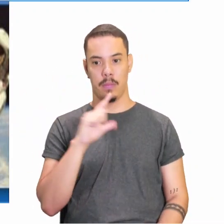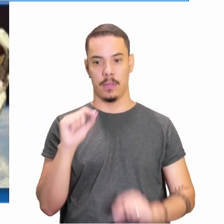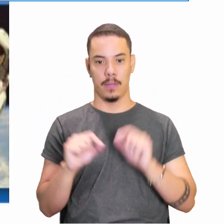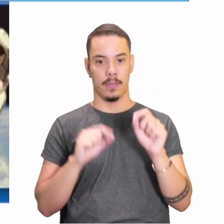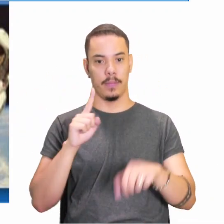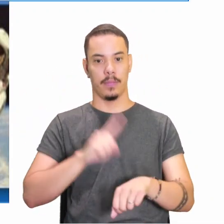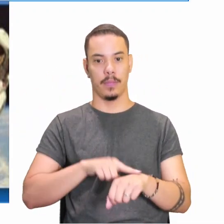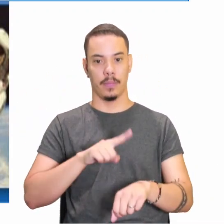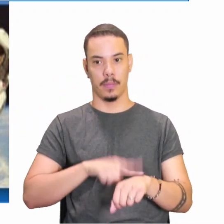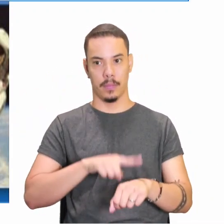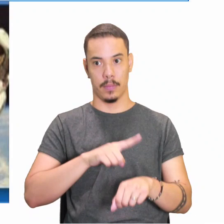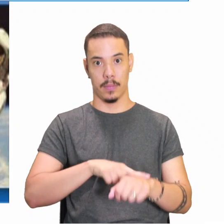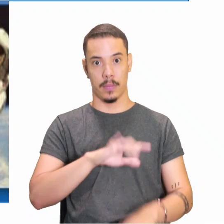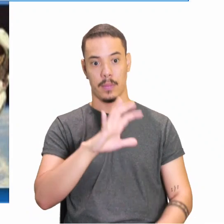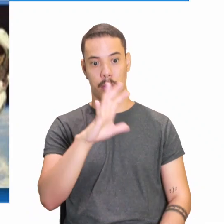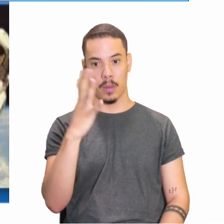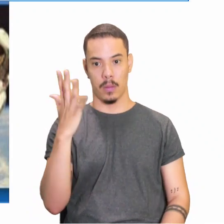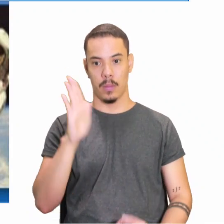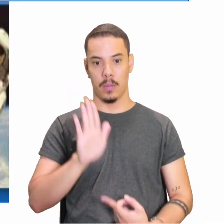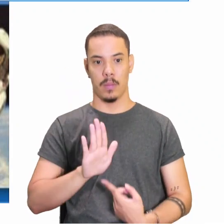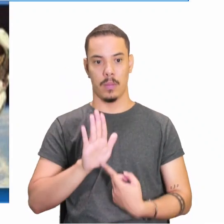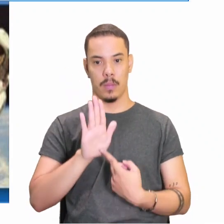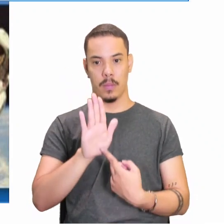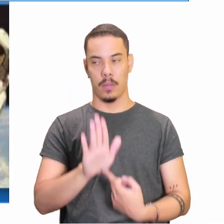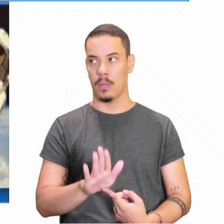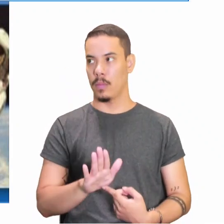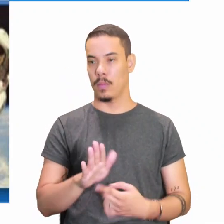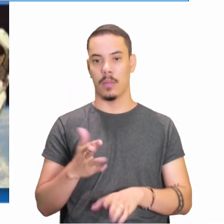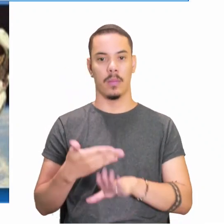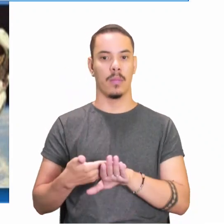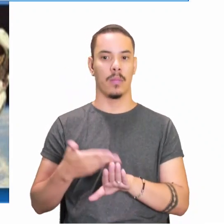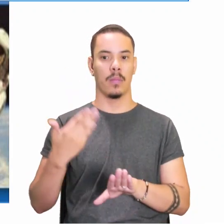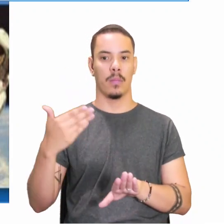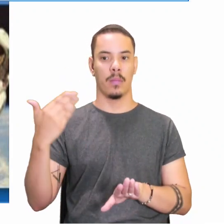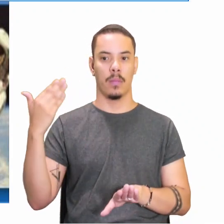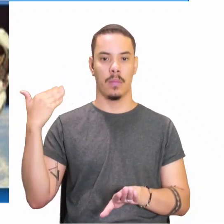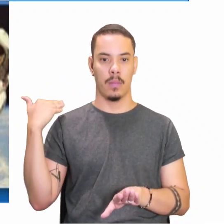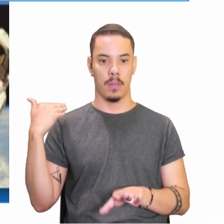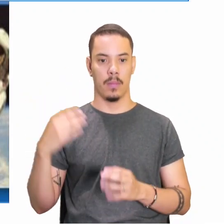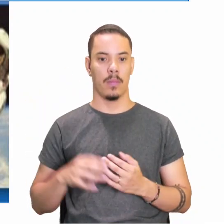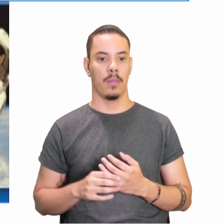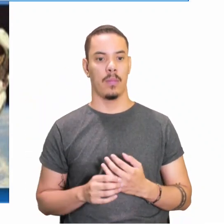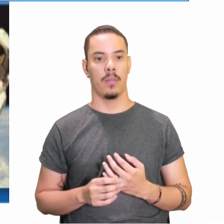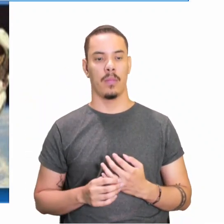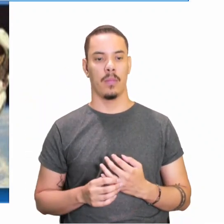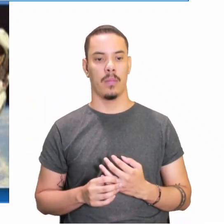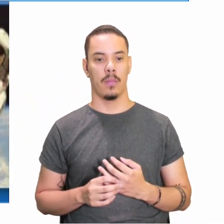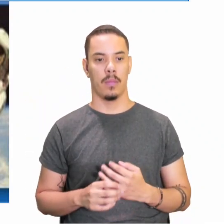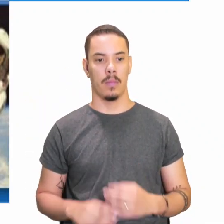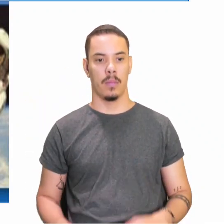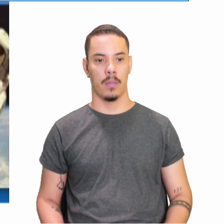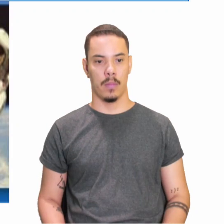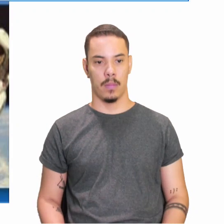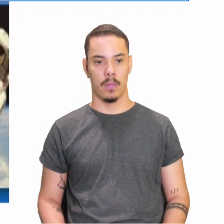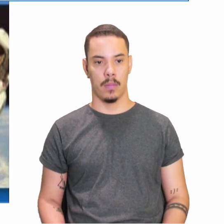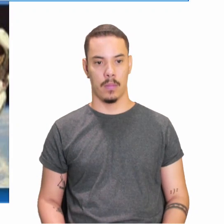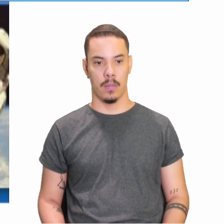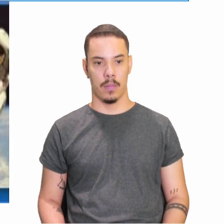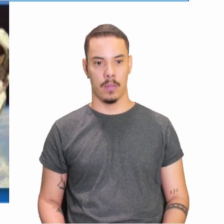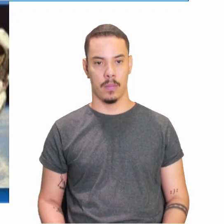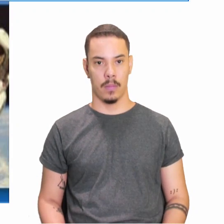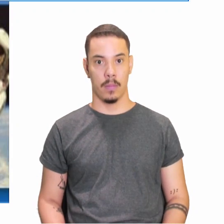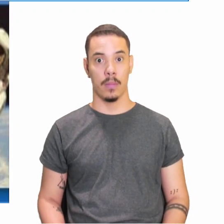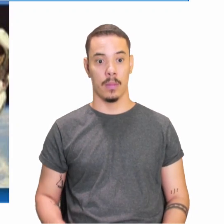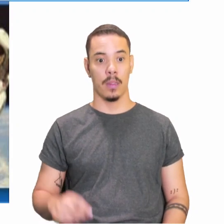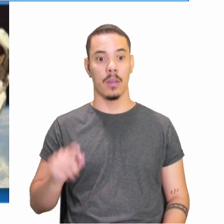que mostra no primeiro quadrinho, lá na pré-história, tá certo? Onde